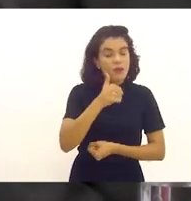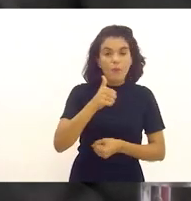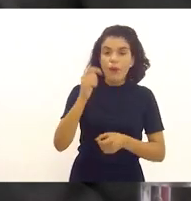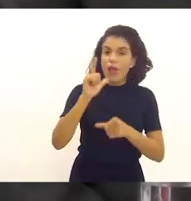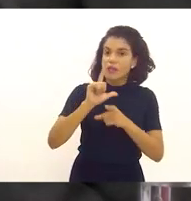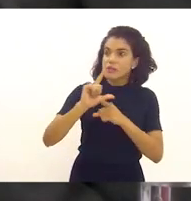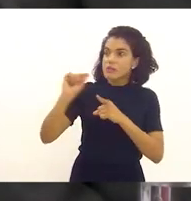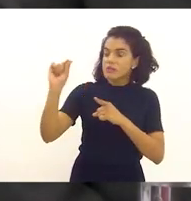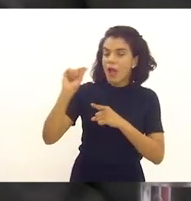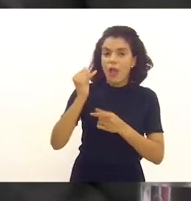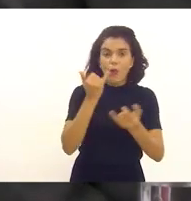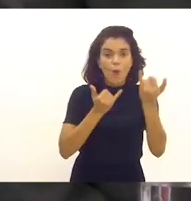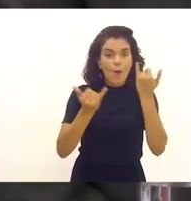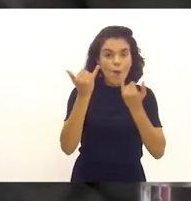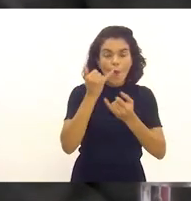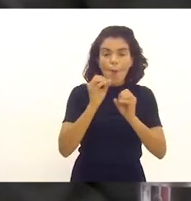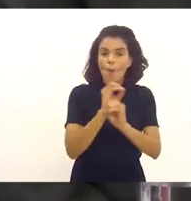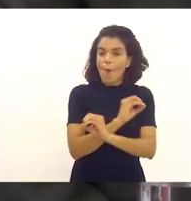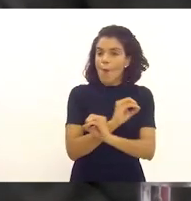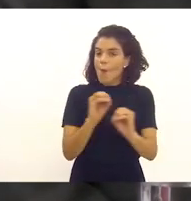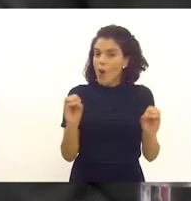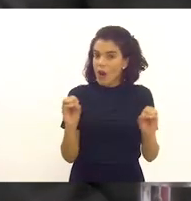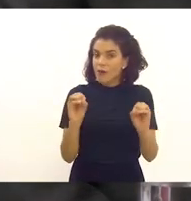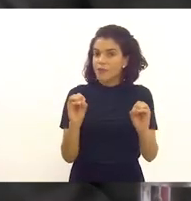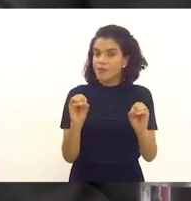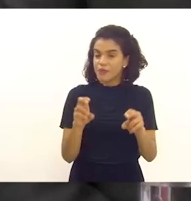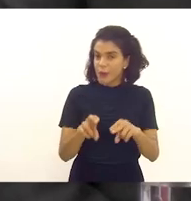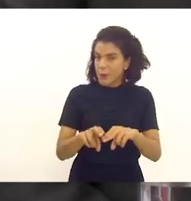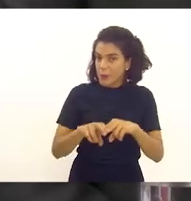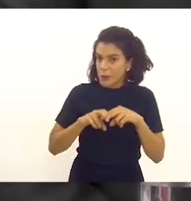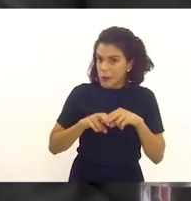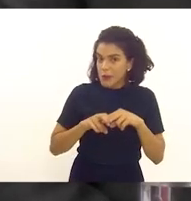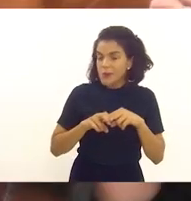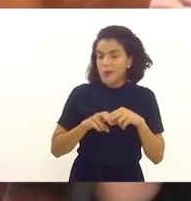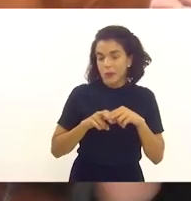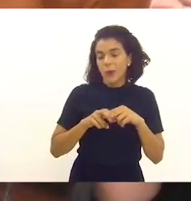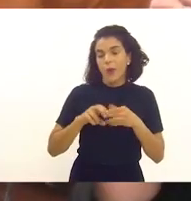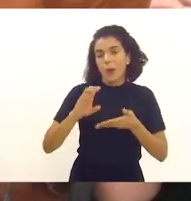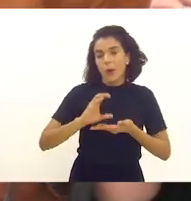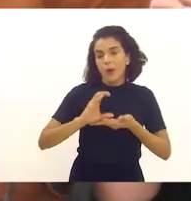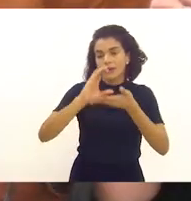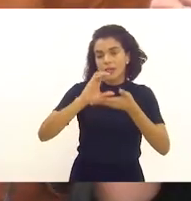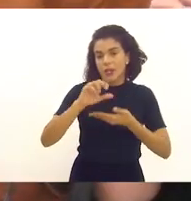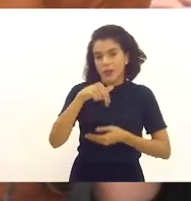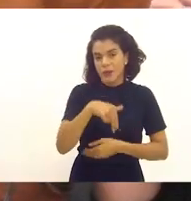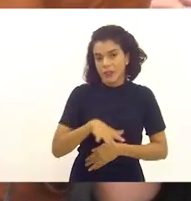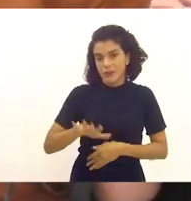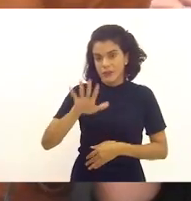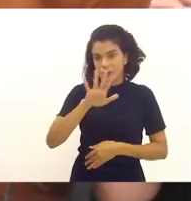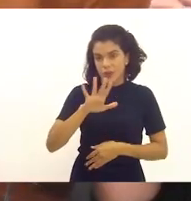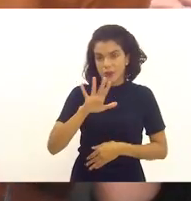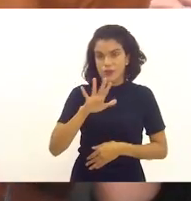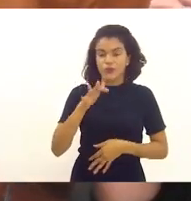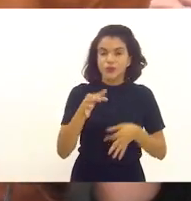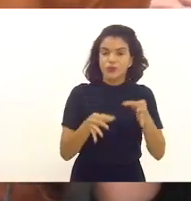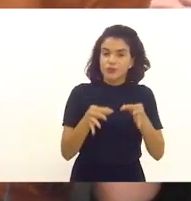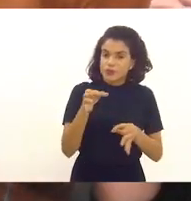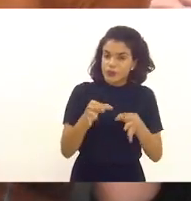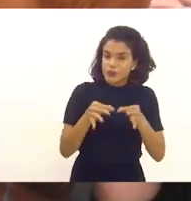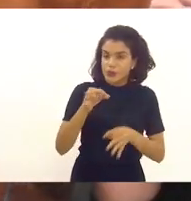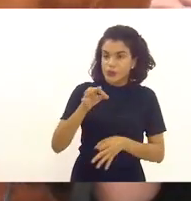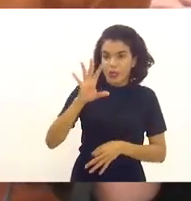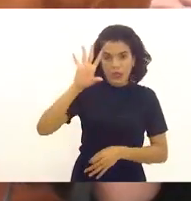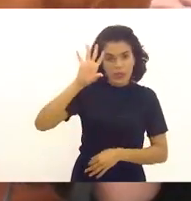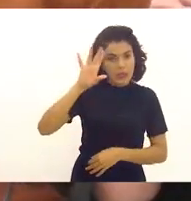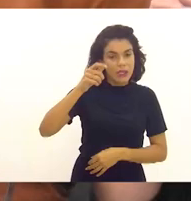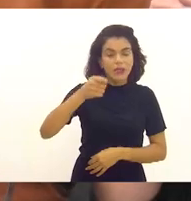sem informação e por isso o próprio Conselho Nacional de Justiça determinou agora